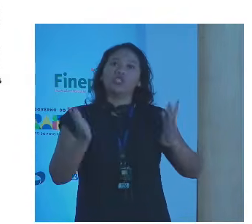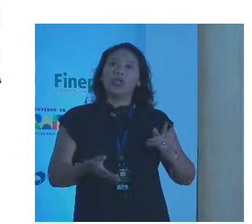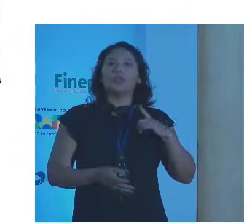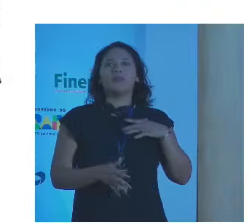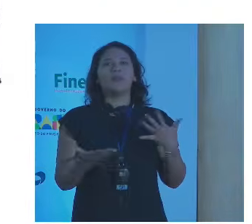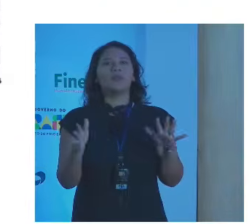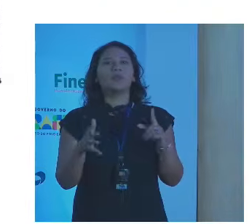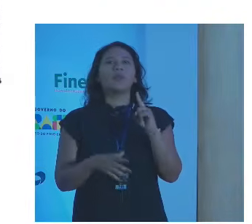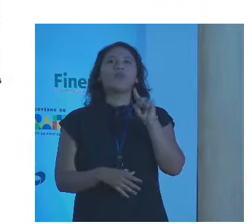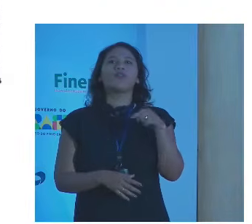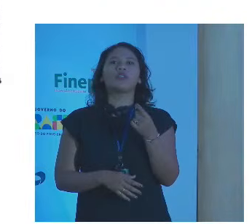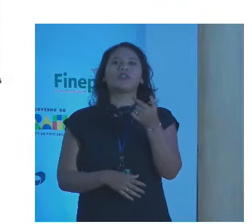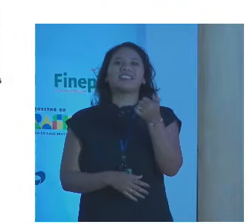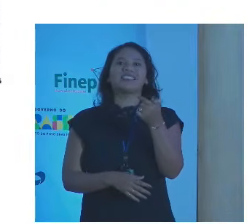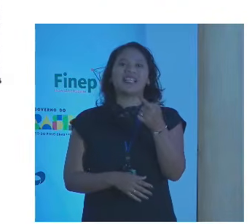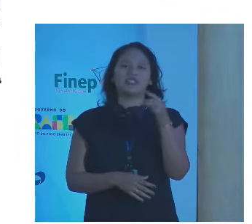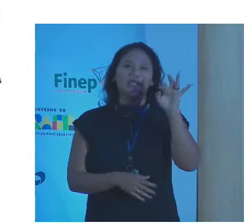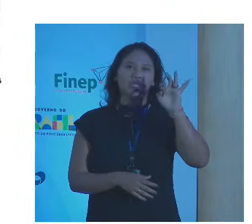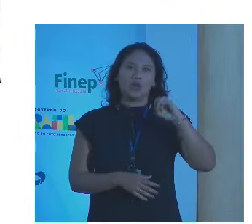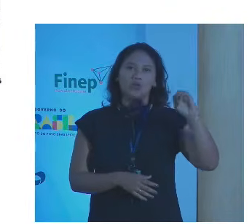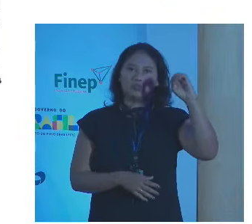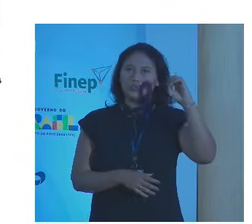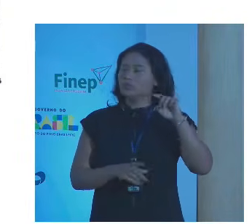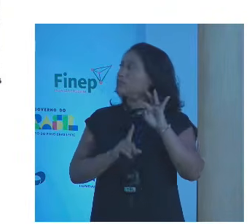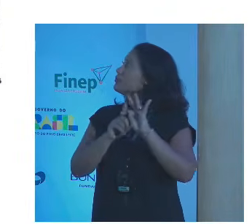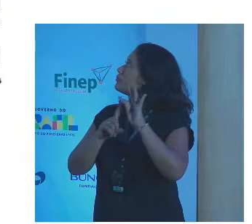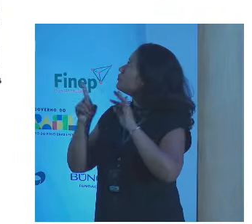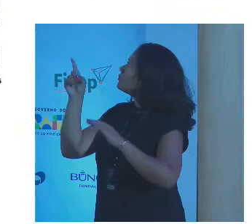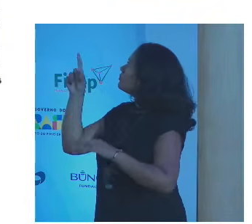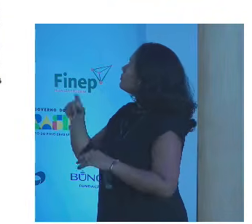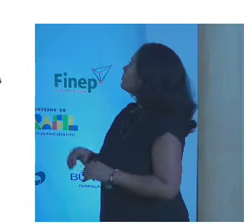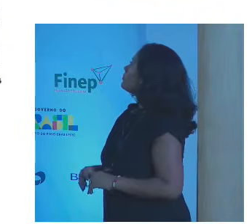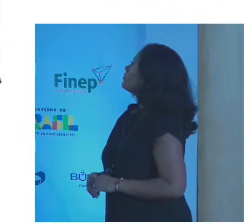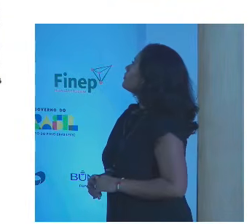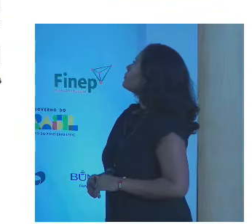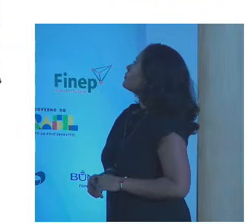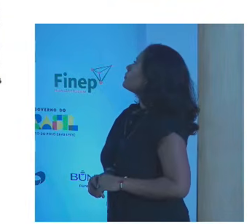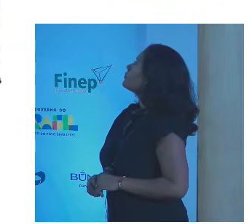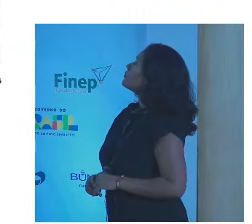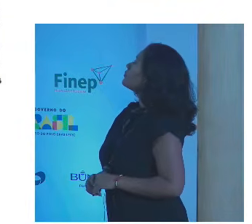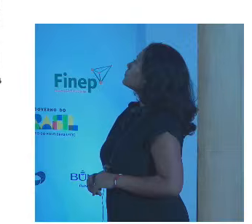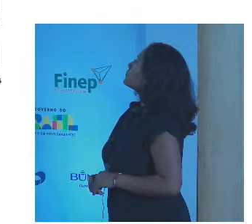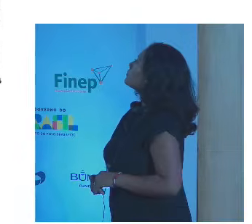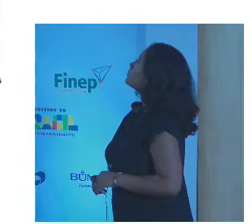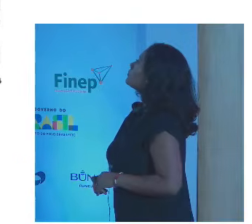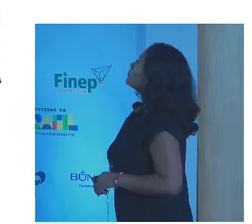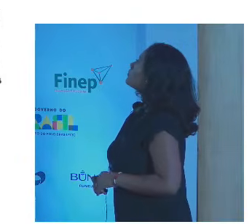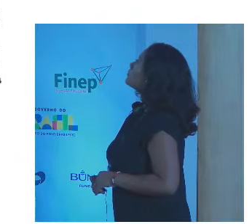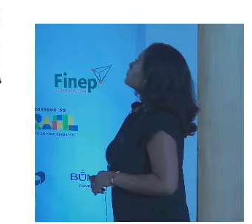mais ou menos 1,17 graus aí na região da foz do Amazonas, né?